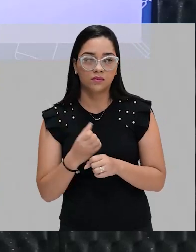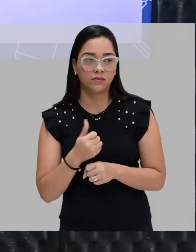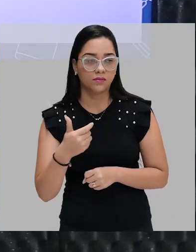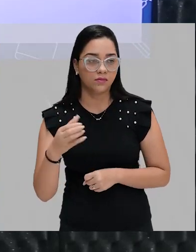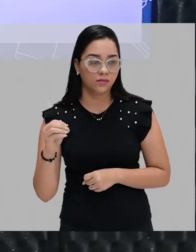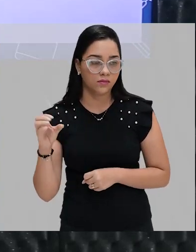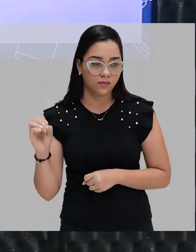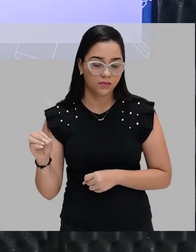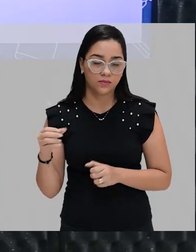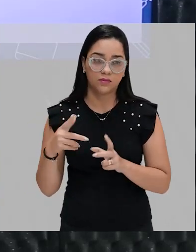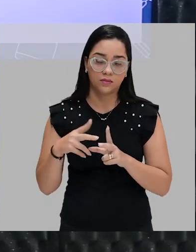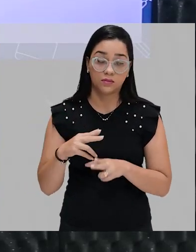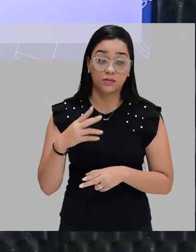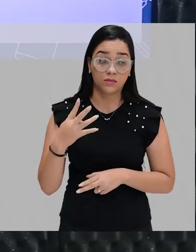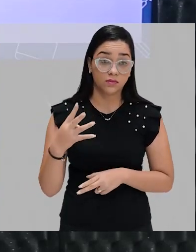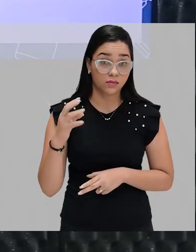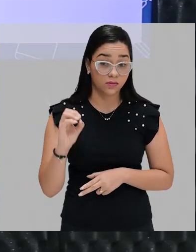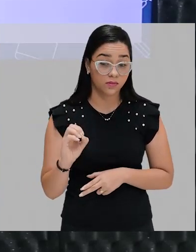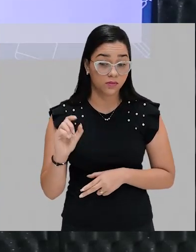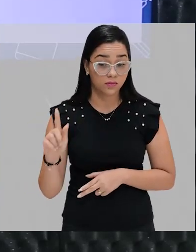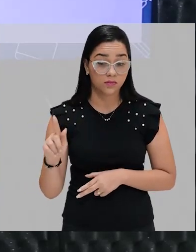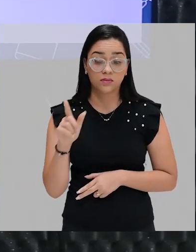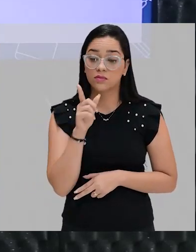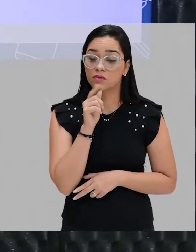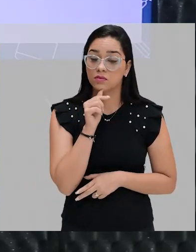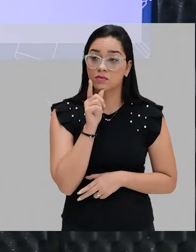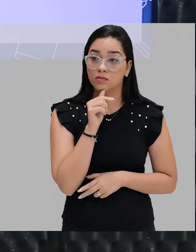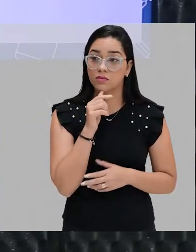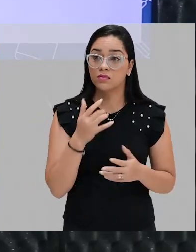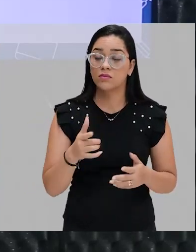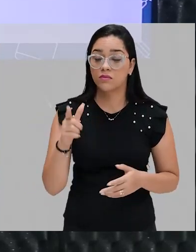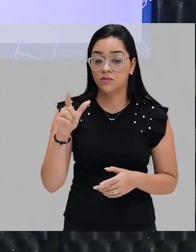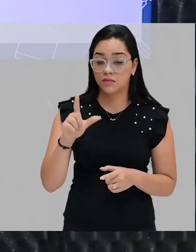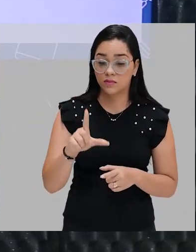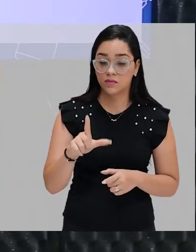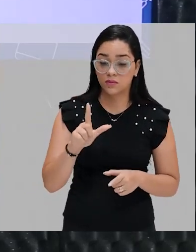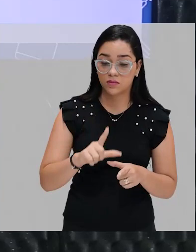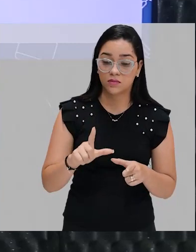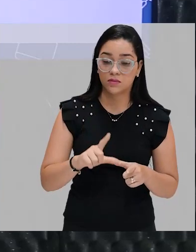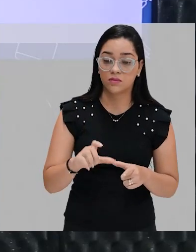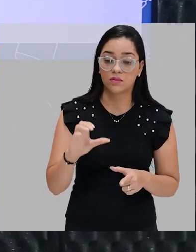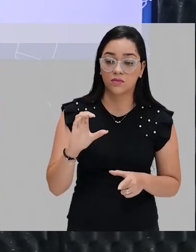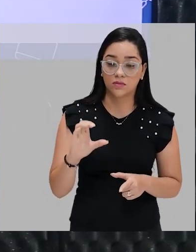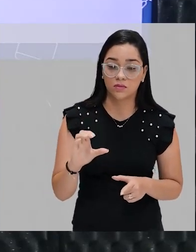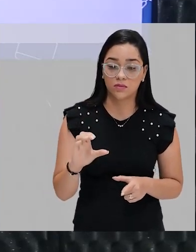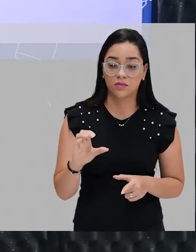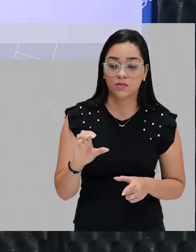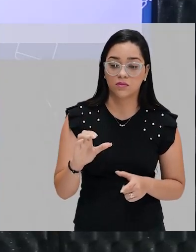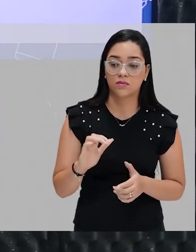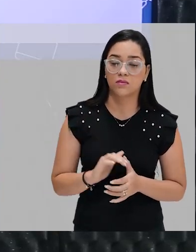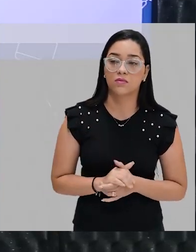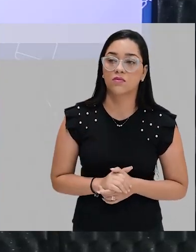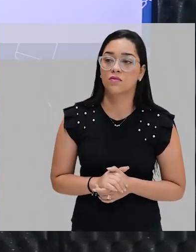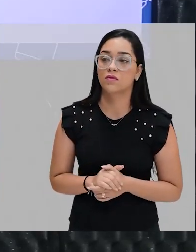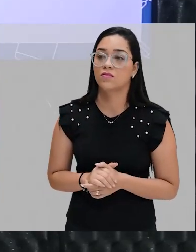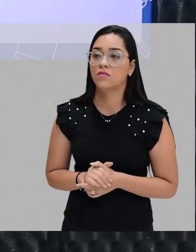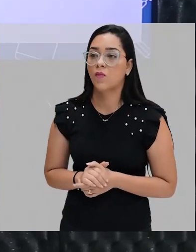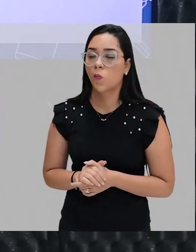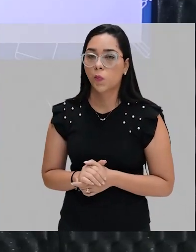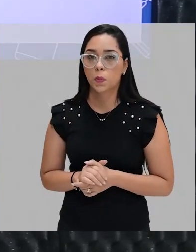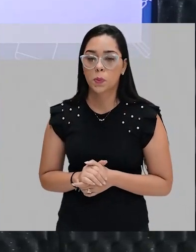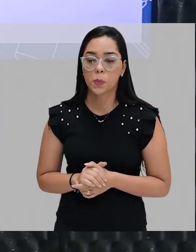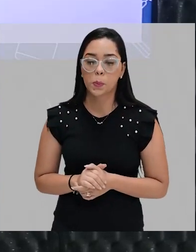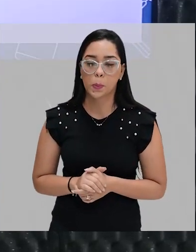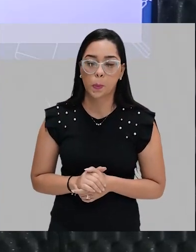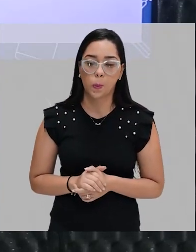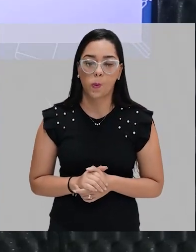5, 40. 40 gramas de água. A alternativa correta, a letra C. Ó, aqui, ó, a letra